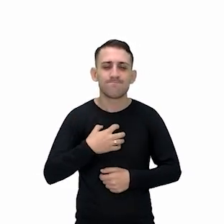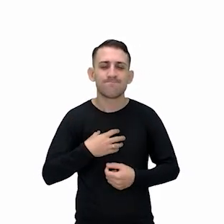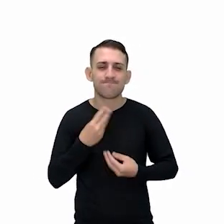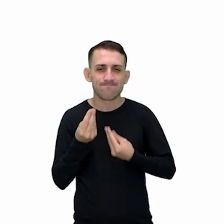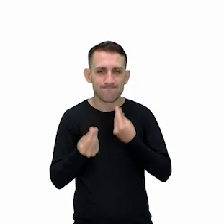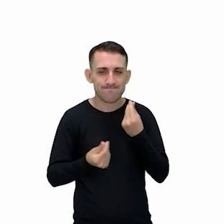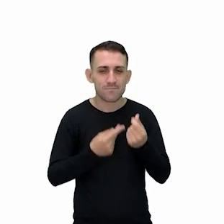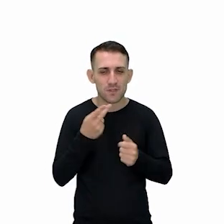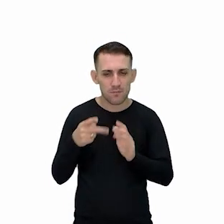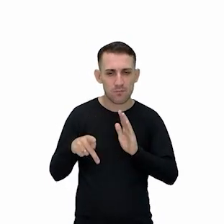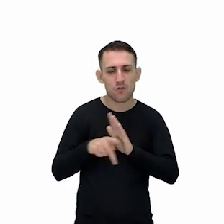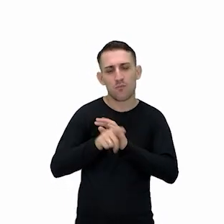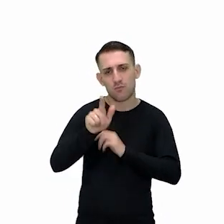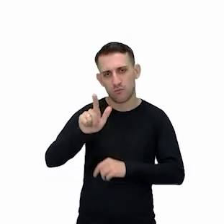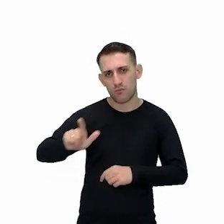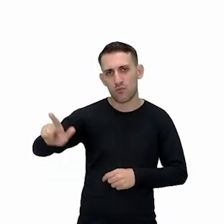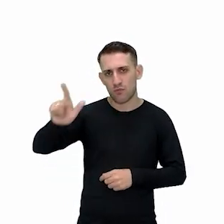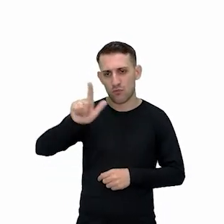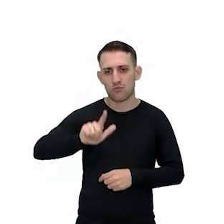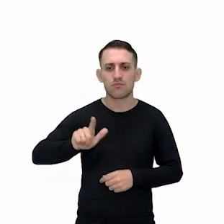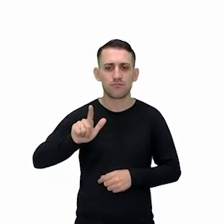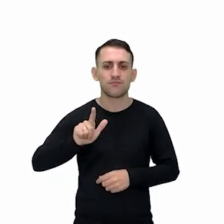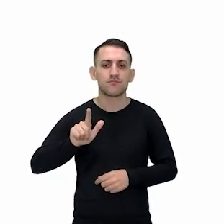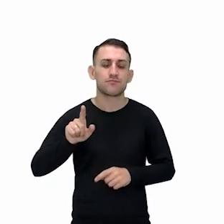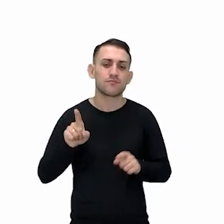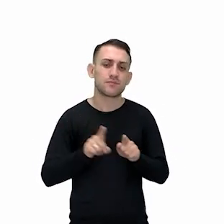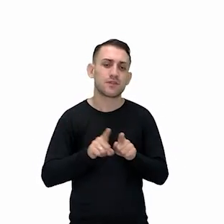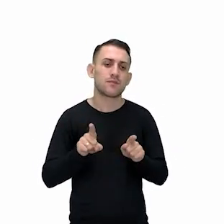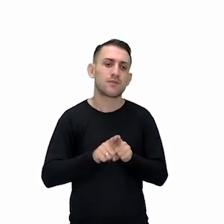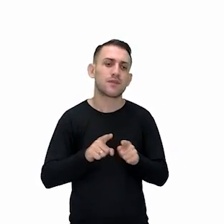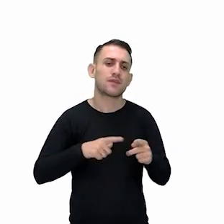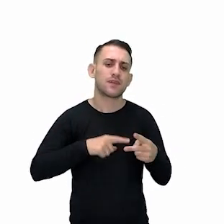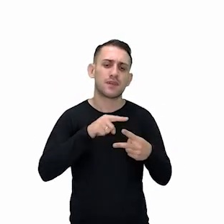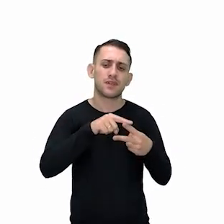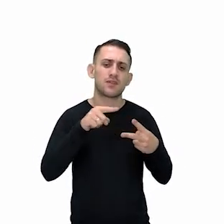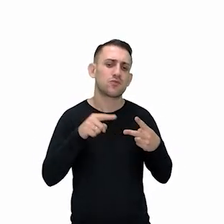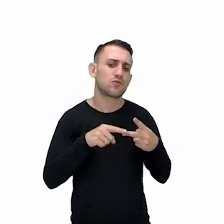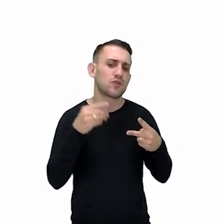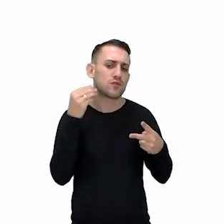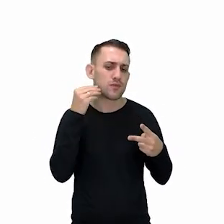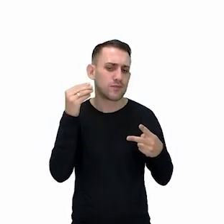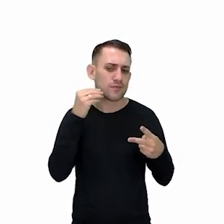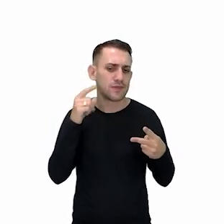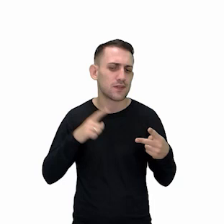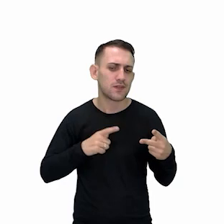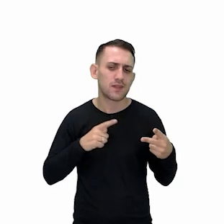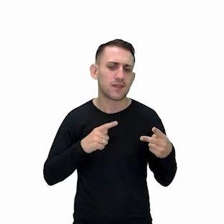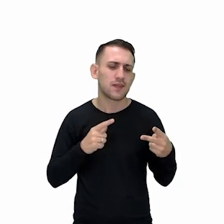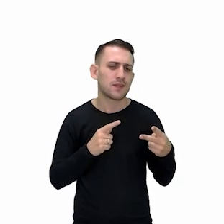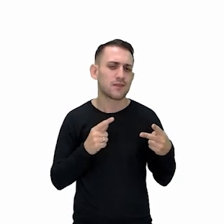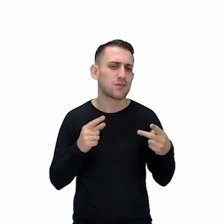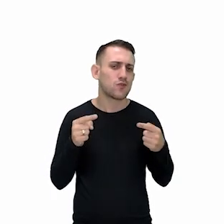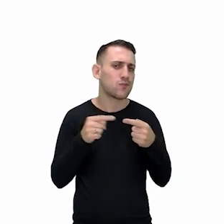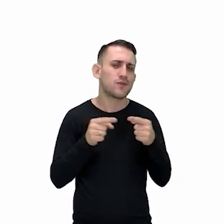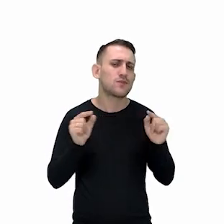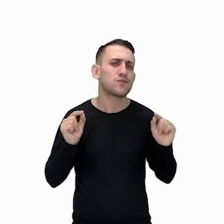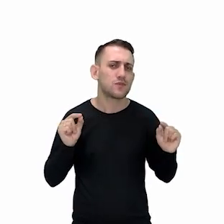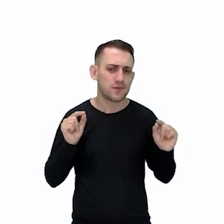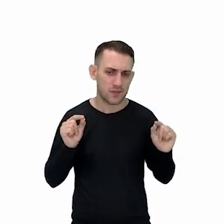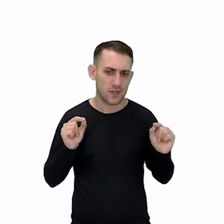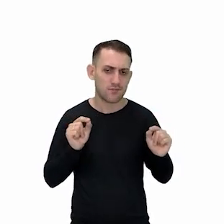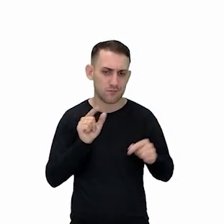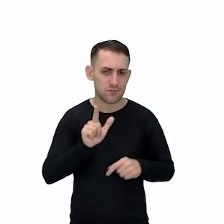gostinho, né? É lógico. E o que essas 2 experimentações têm em comum, primeiro, né?